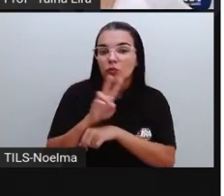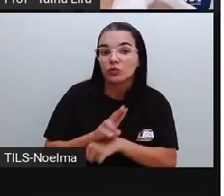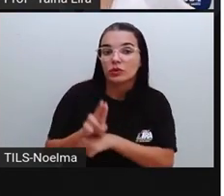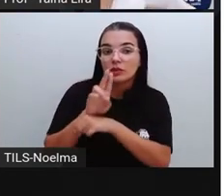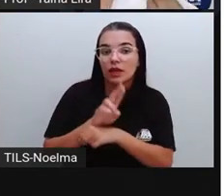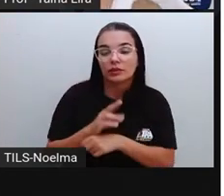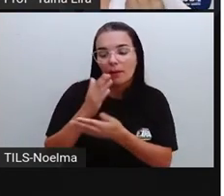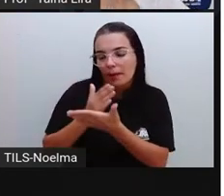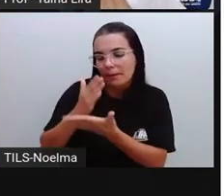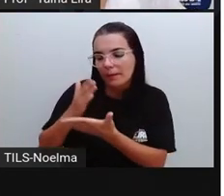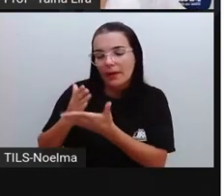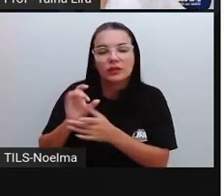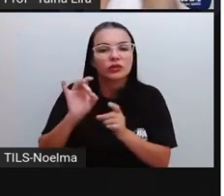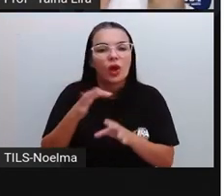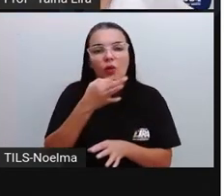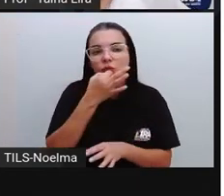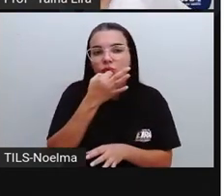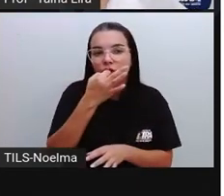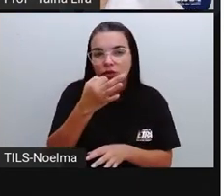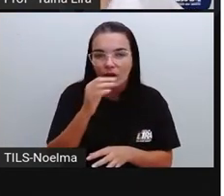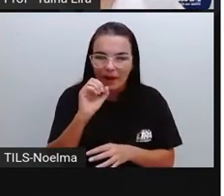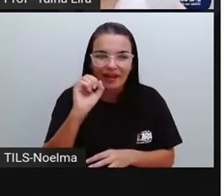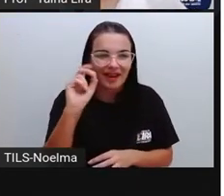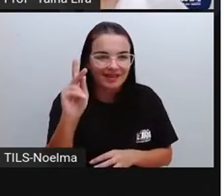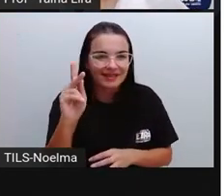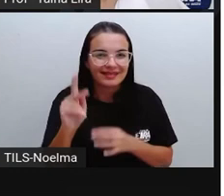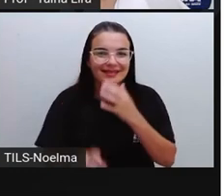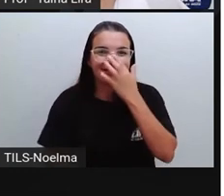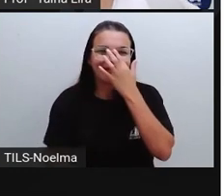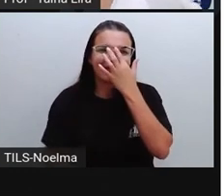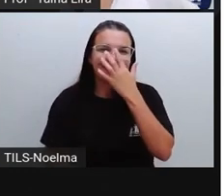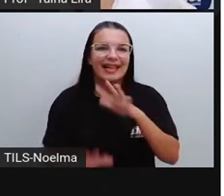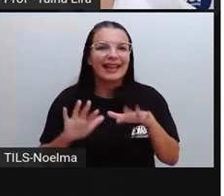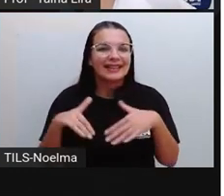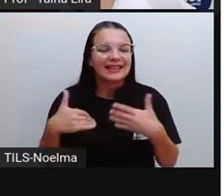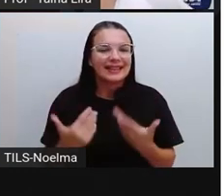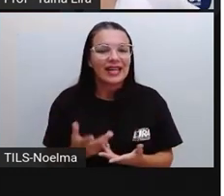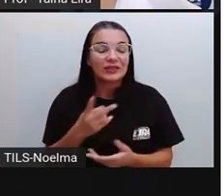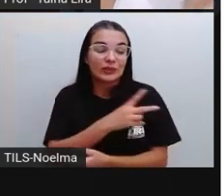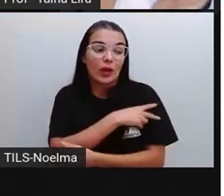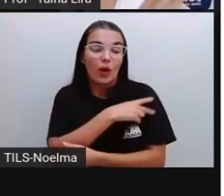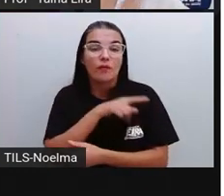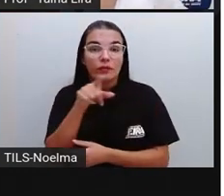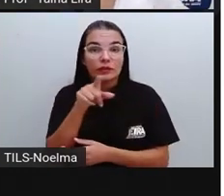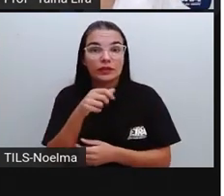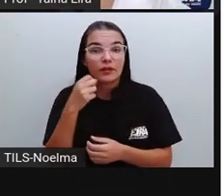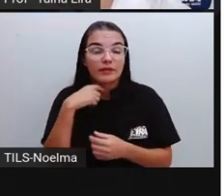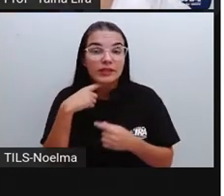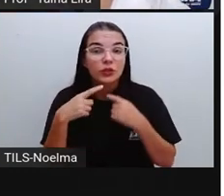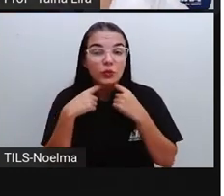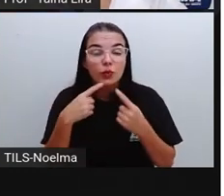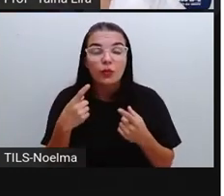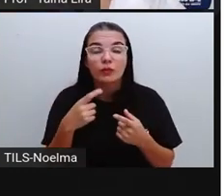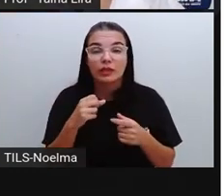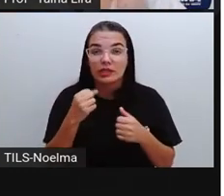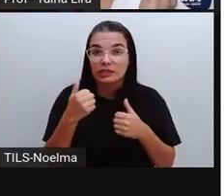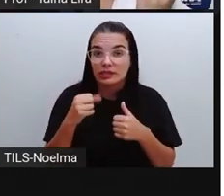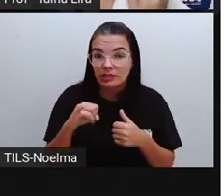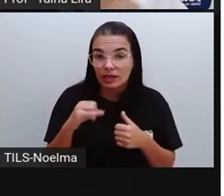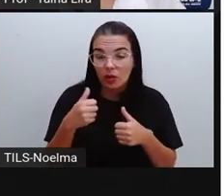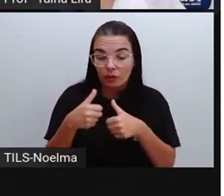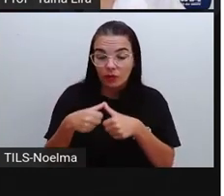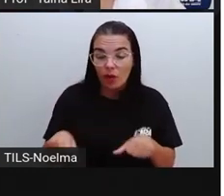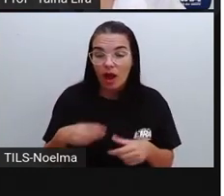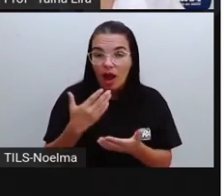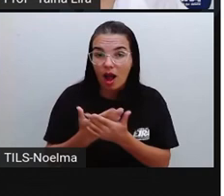decomposição é uma sugestão, tá bom? E então, segundo ano, ficou mais alguma dúvida ainda sobre